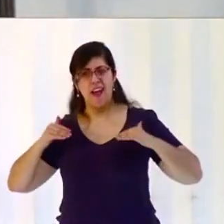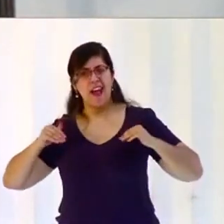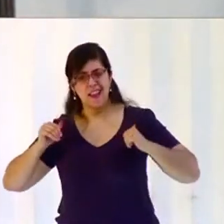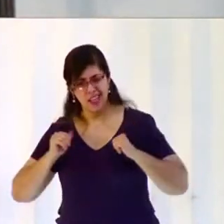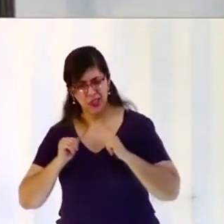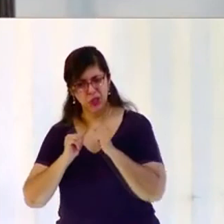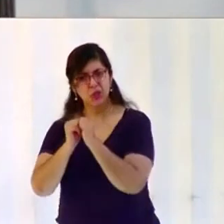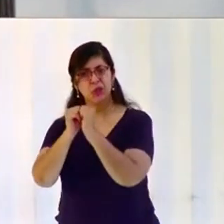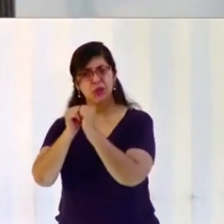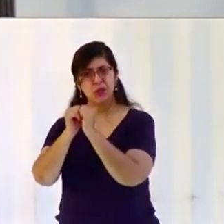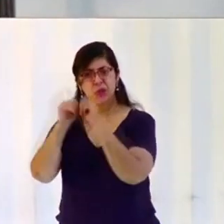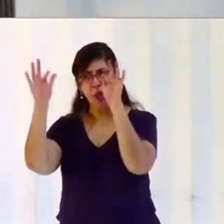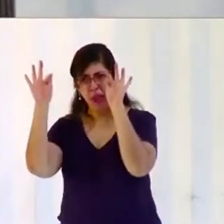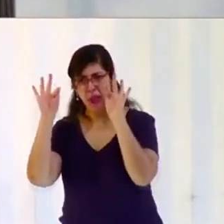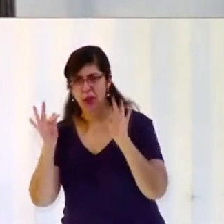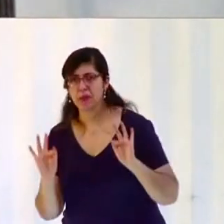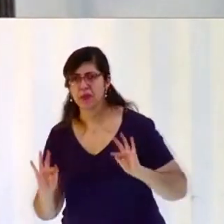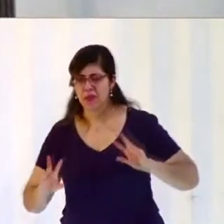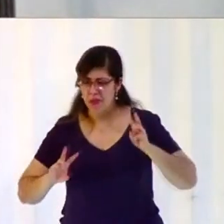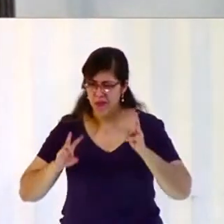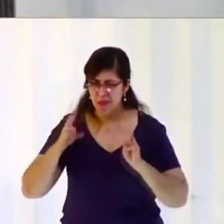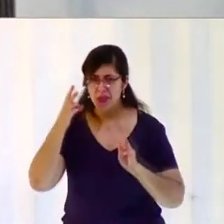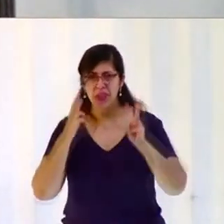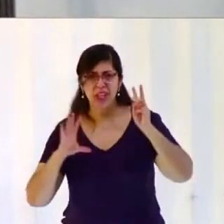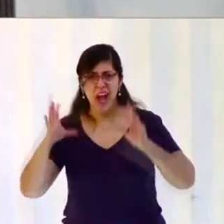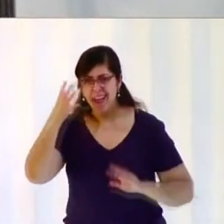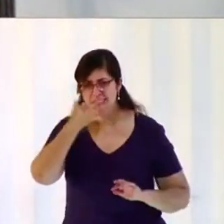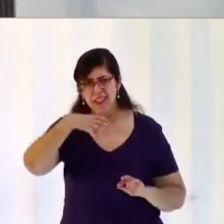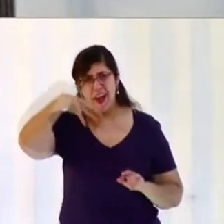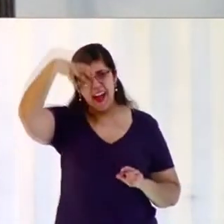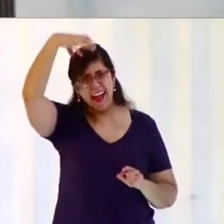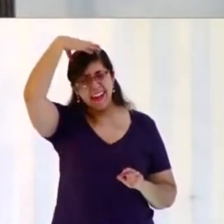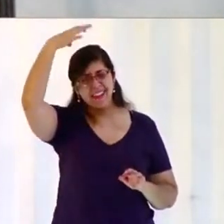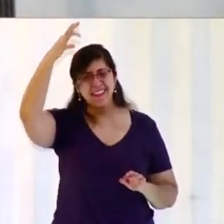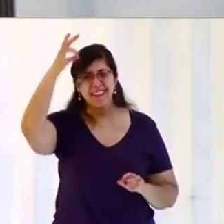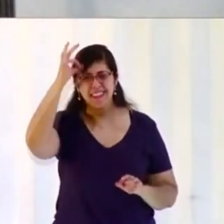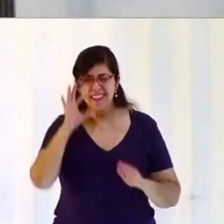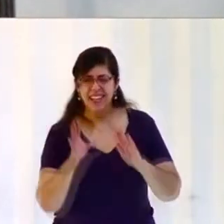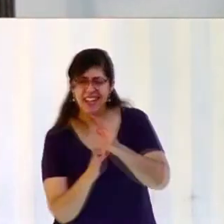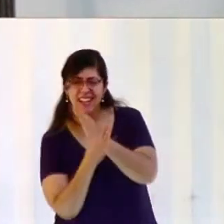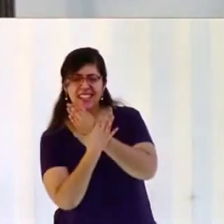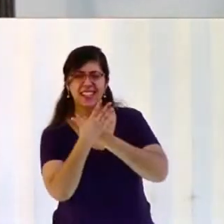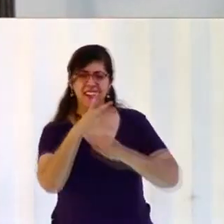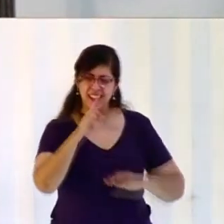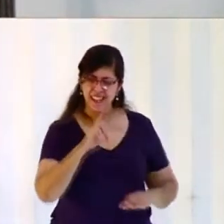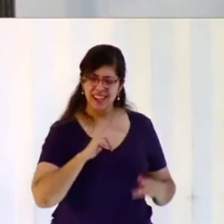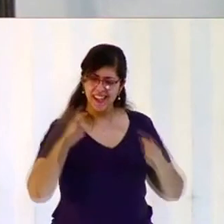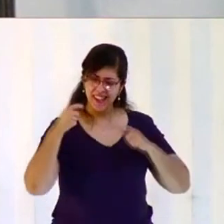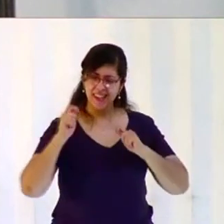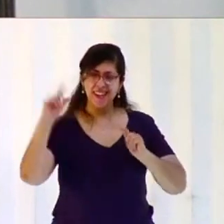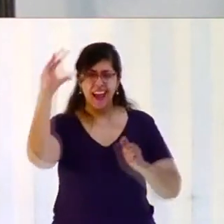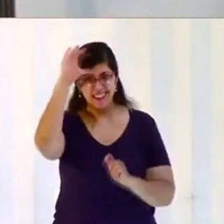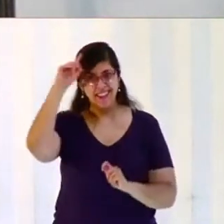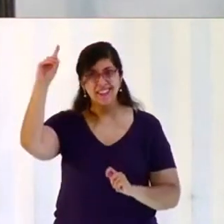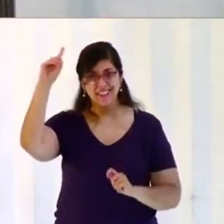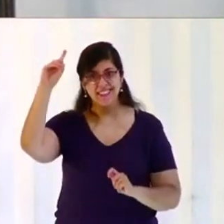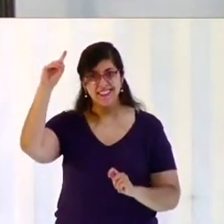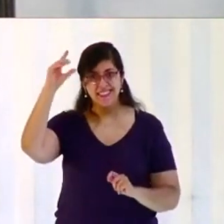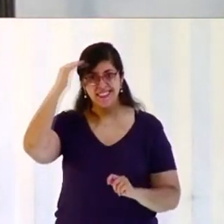rei, nos alegramos nas vitórias do rei, nos alegramos na segurança que o rei nos proporciona. Isso é viver no reino